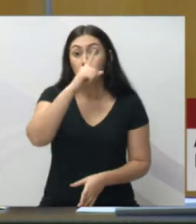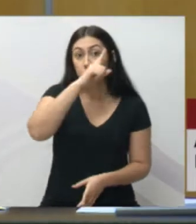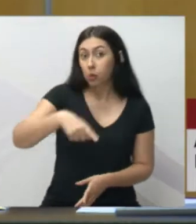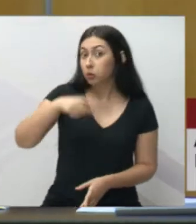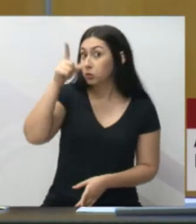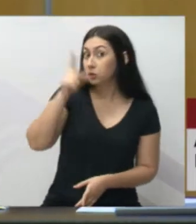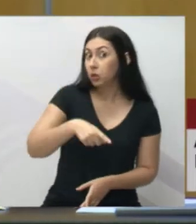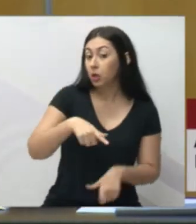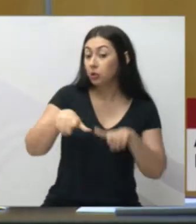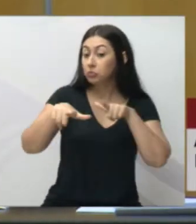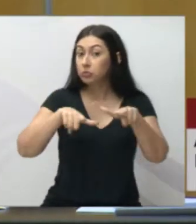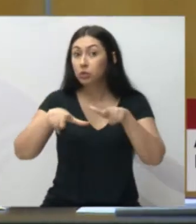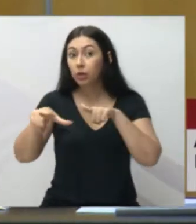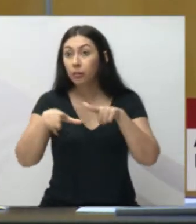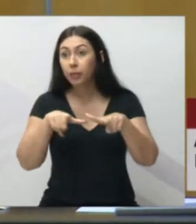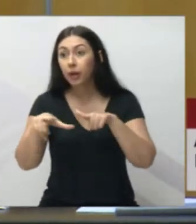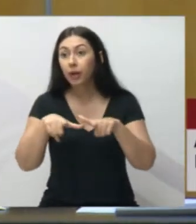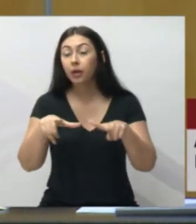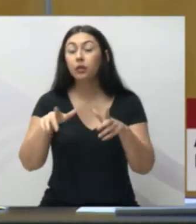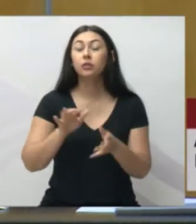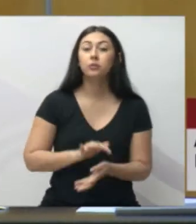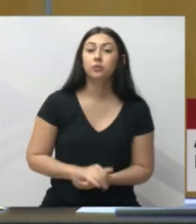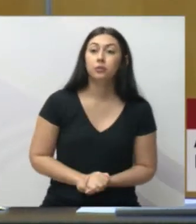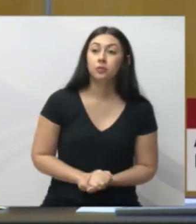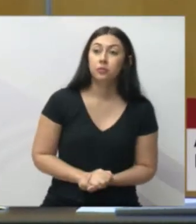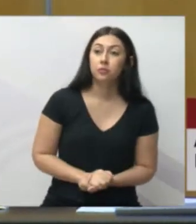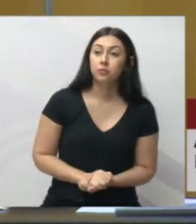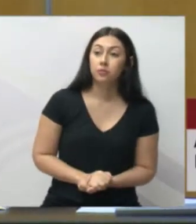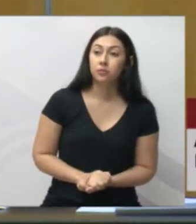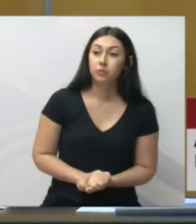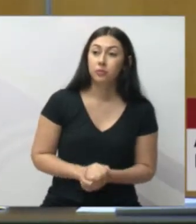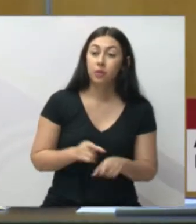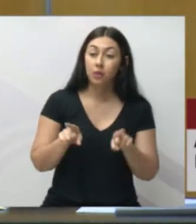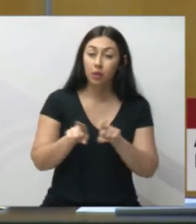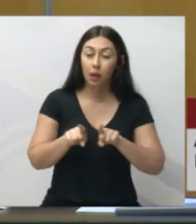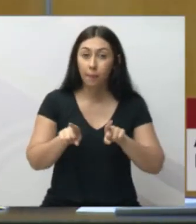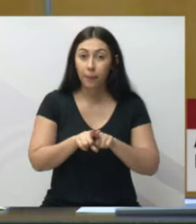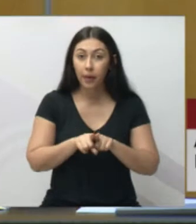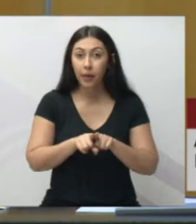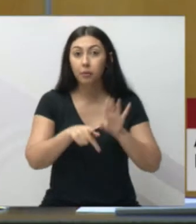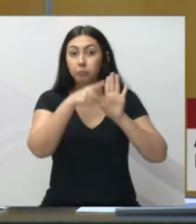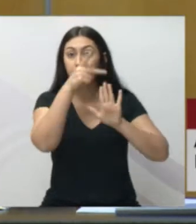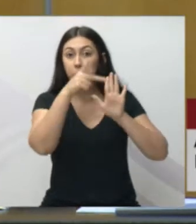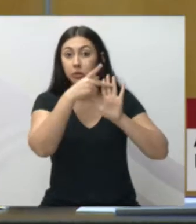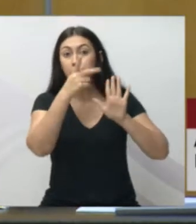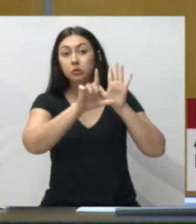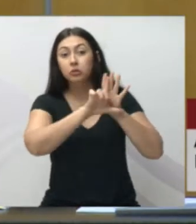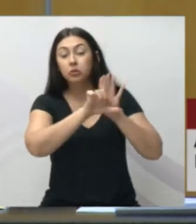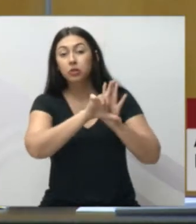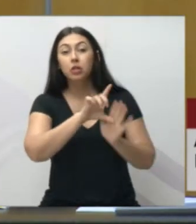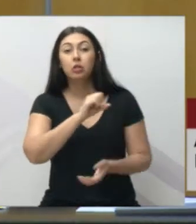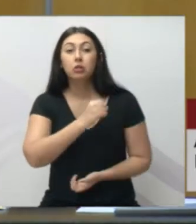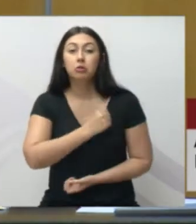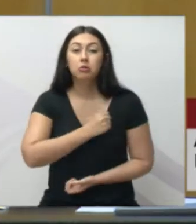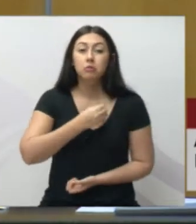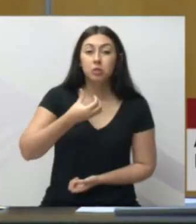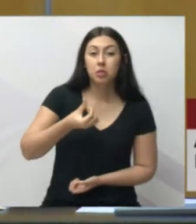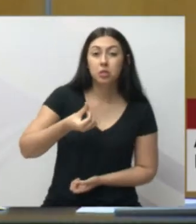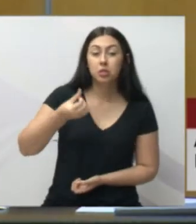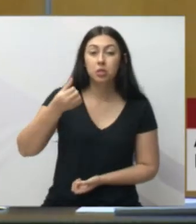e fixem os respectivos vencimentos. Considerando que o projeto de lei de número 61, de 25 de outubro de